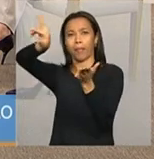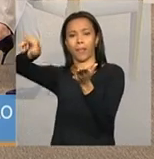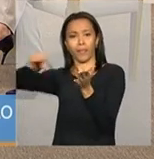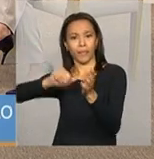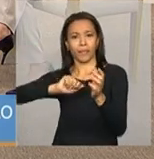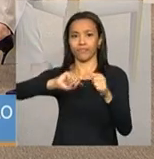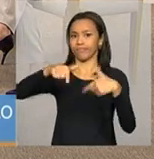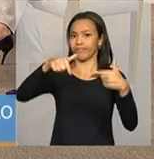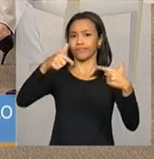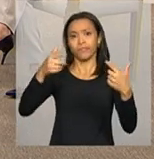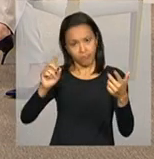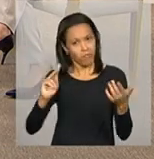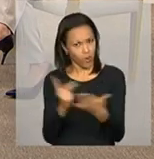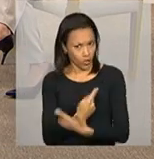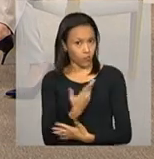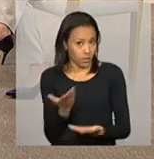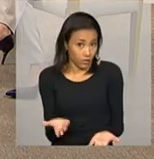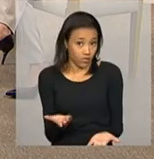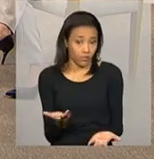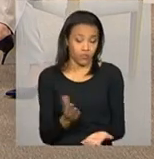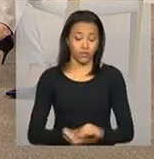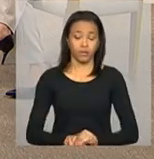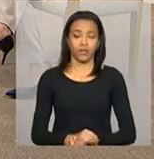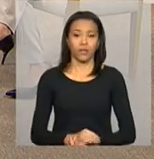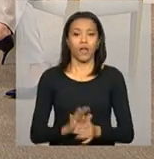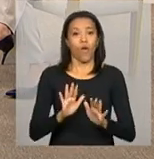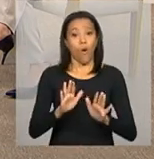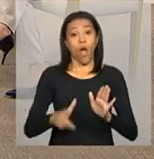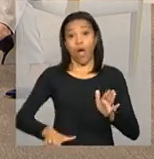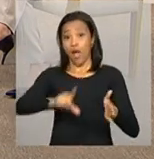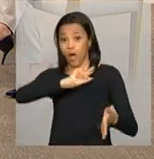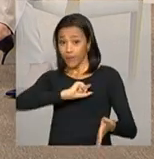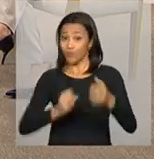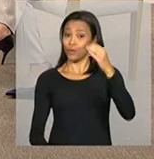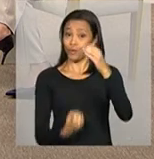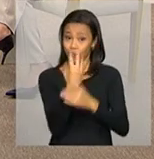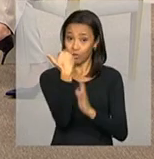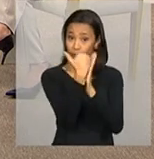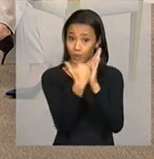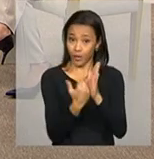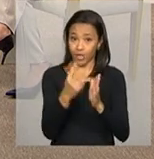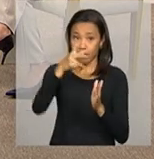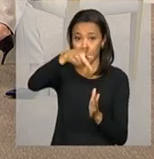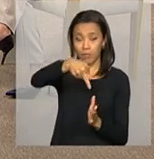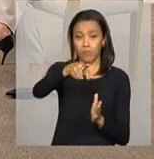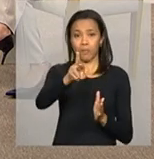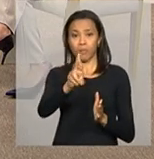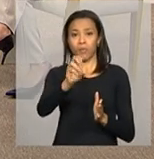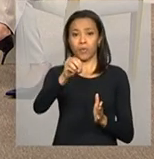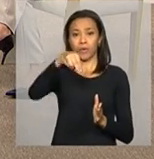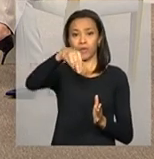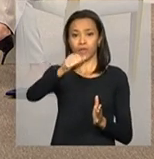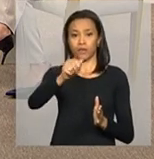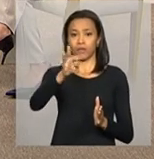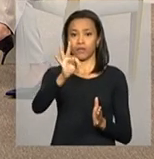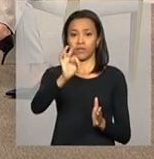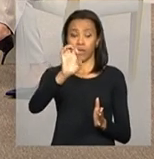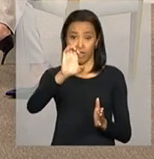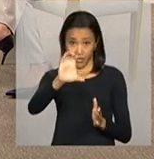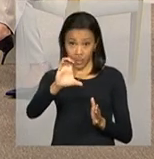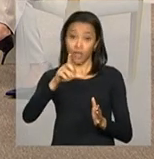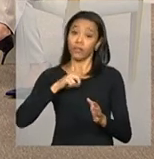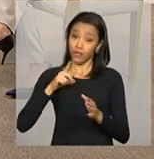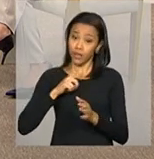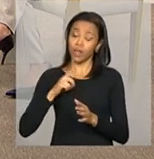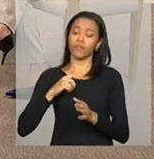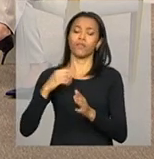pode acontecer? Então, até antes do surgimento do Pronatec, o Ministério teve também o seu programa próprio